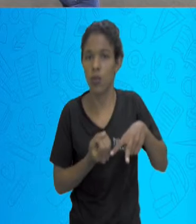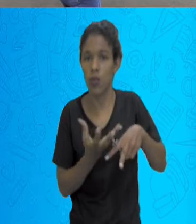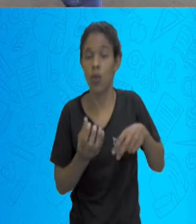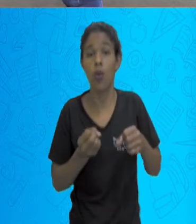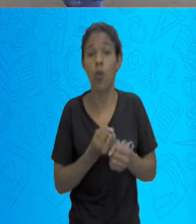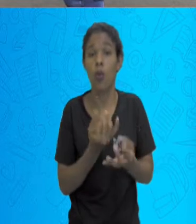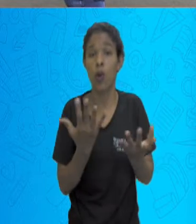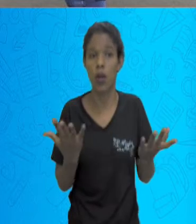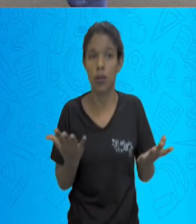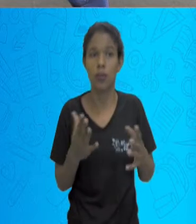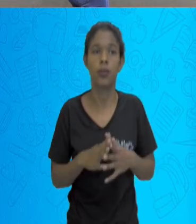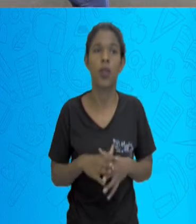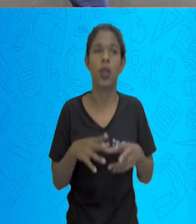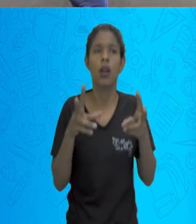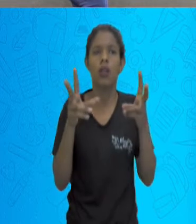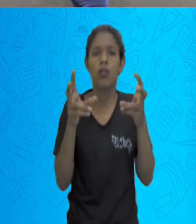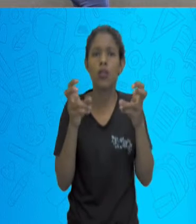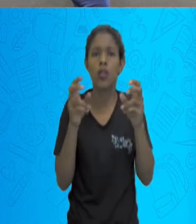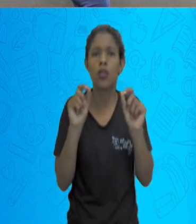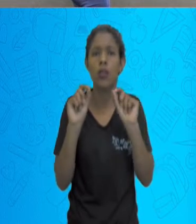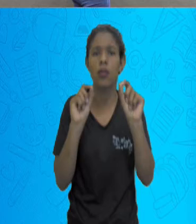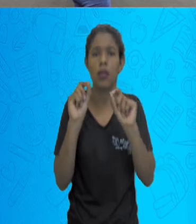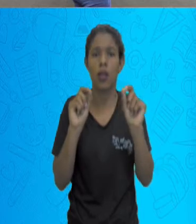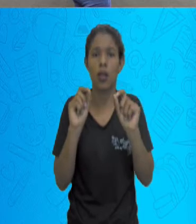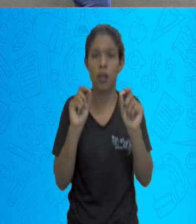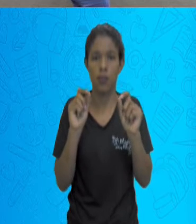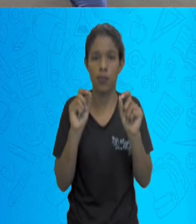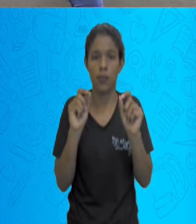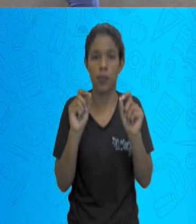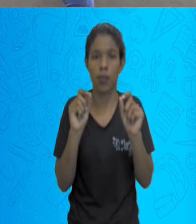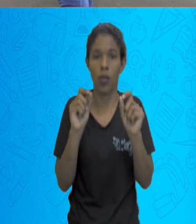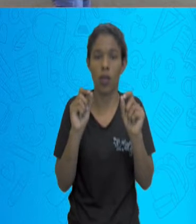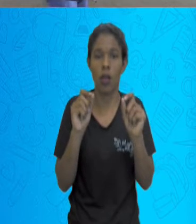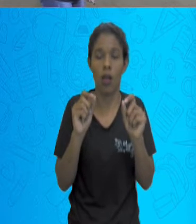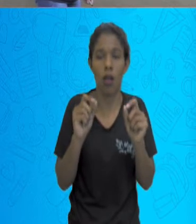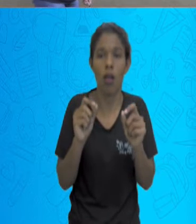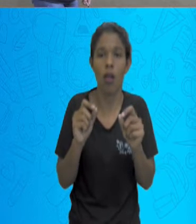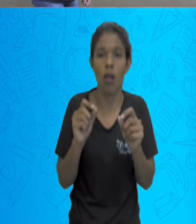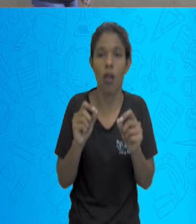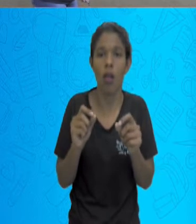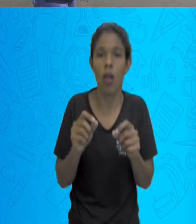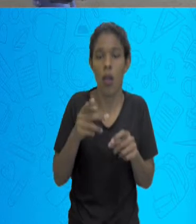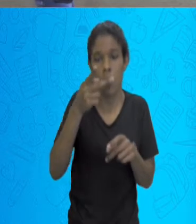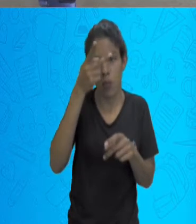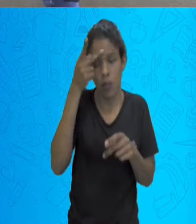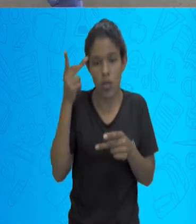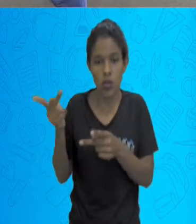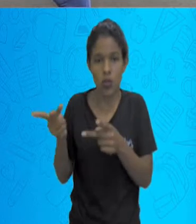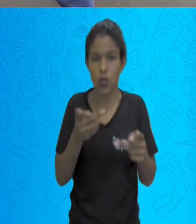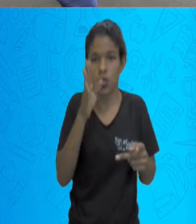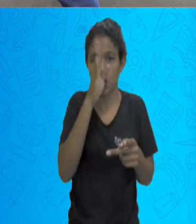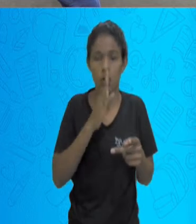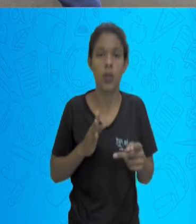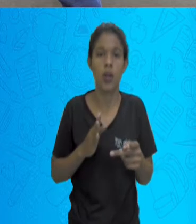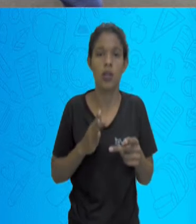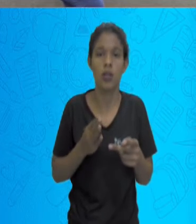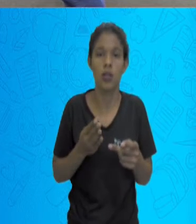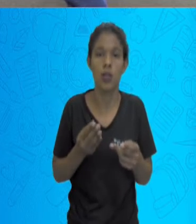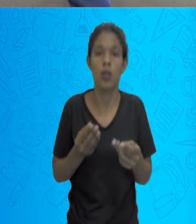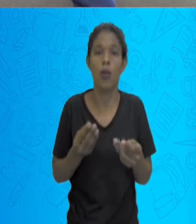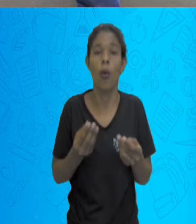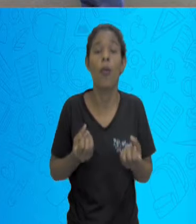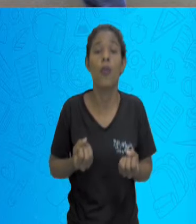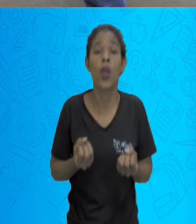do gráfico primeiro? O título do gráfico é Receita Cambial Turística do Brasil. Além do título, eu tenho aqui